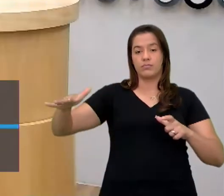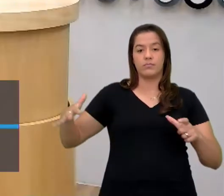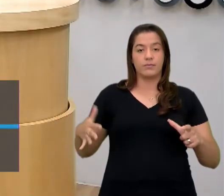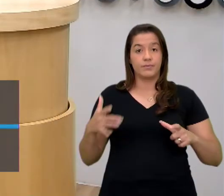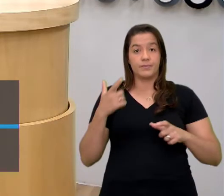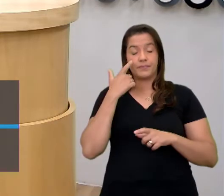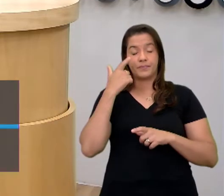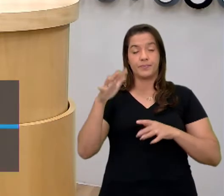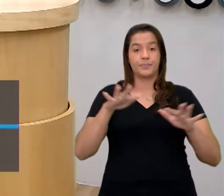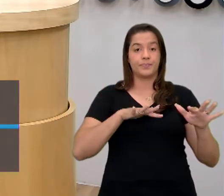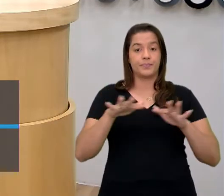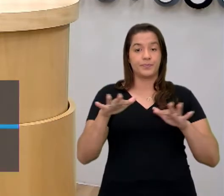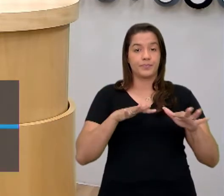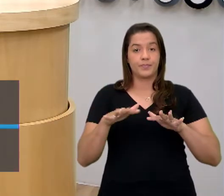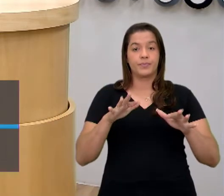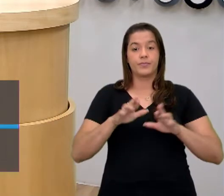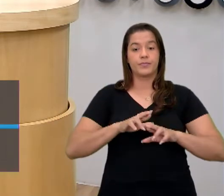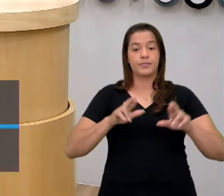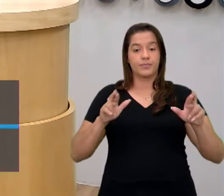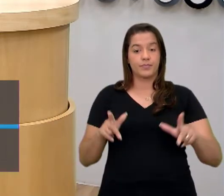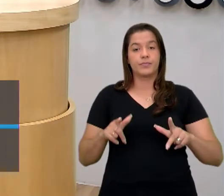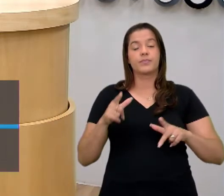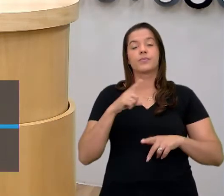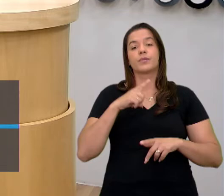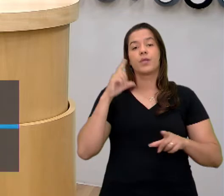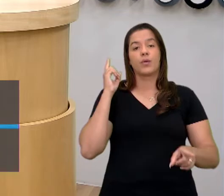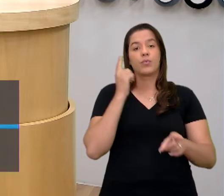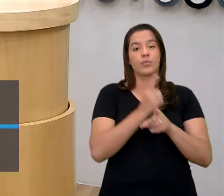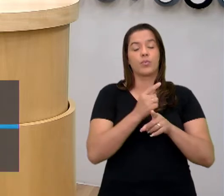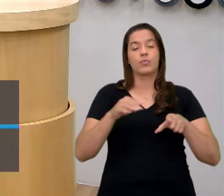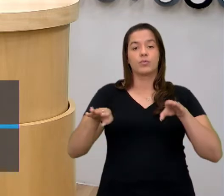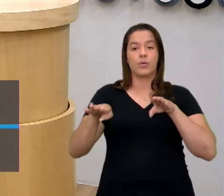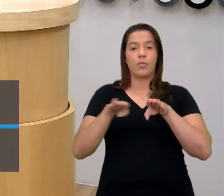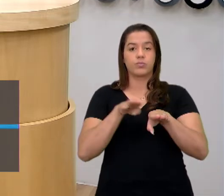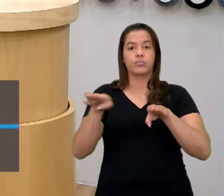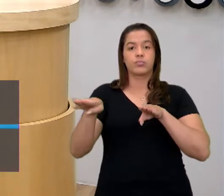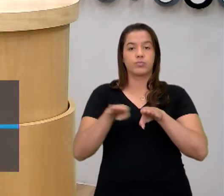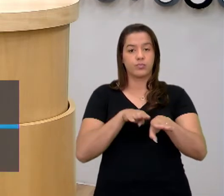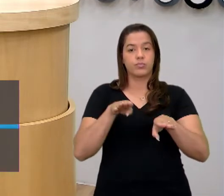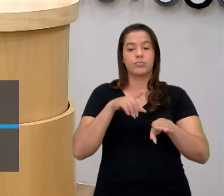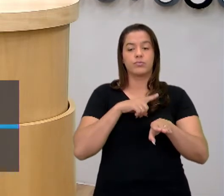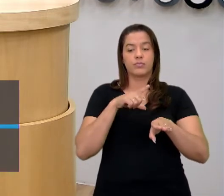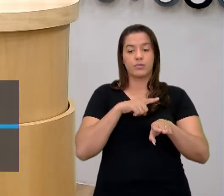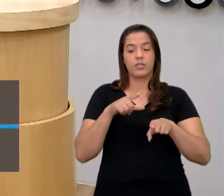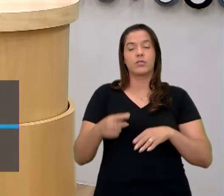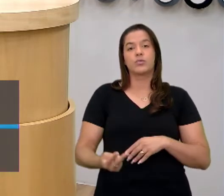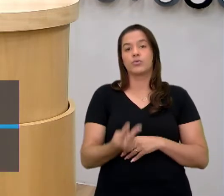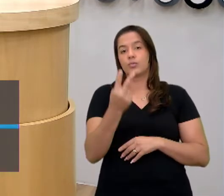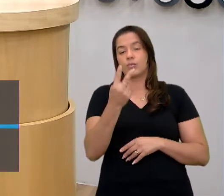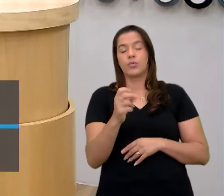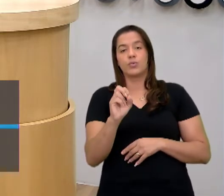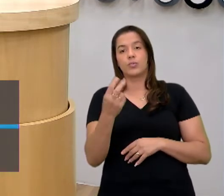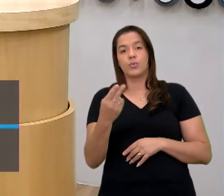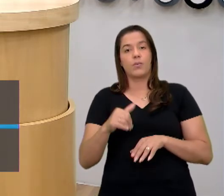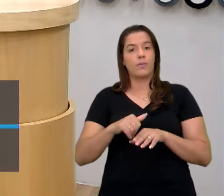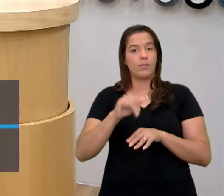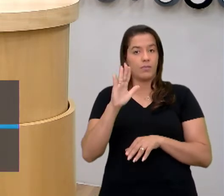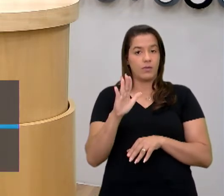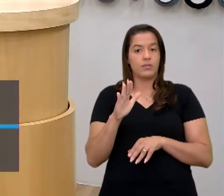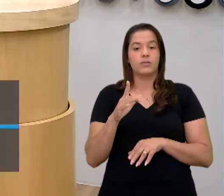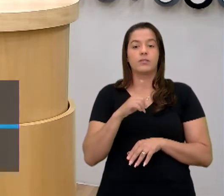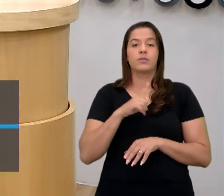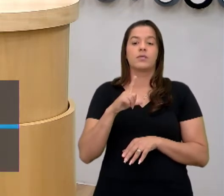movimento convergente, né, que é o encontro de placas tectônicas, né, pode ser de duas ou mais. Você tem o